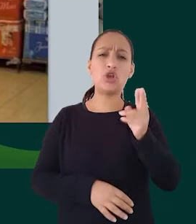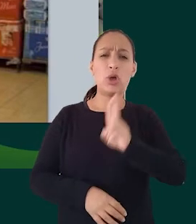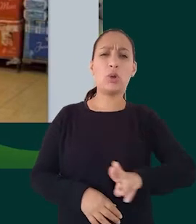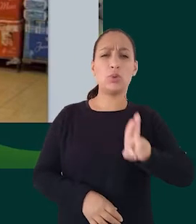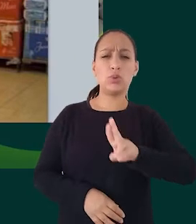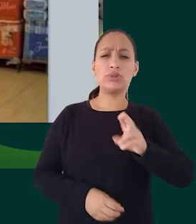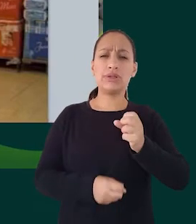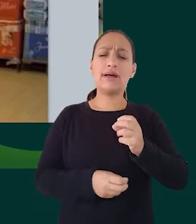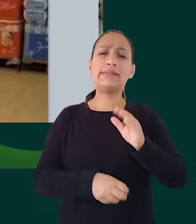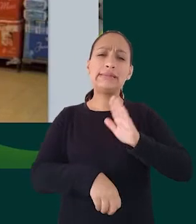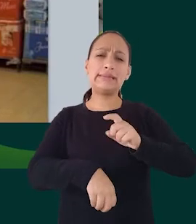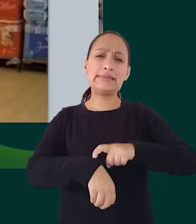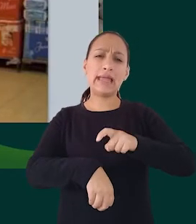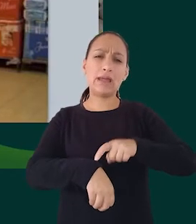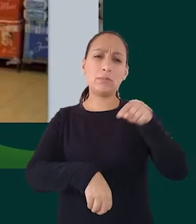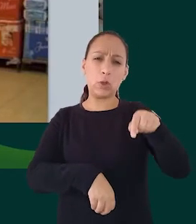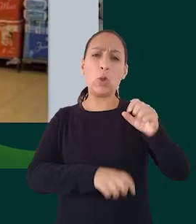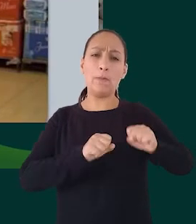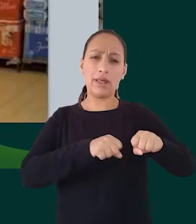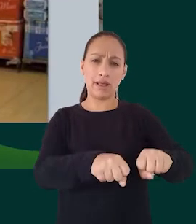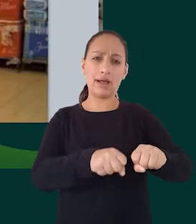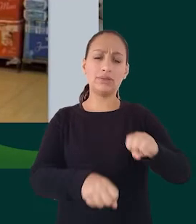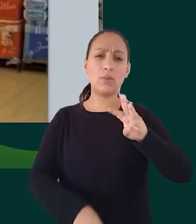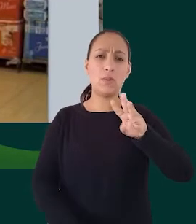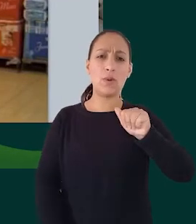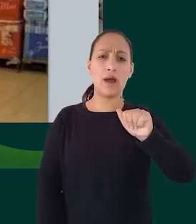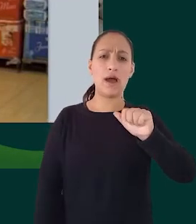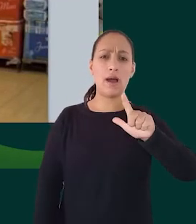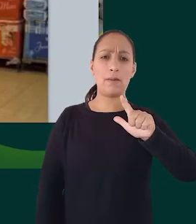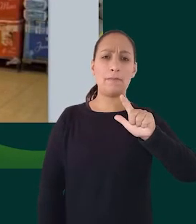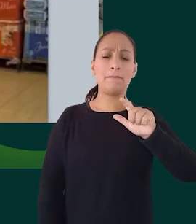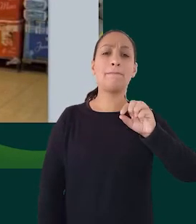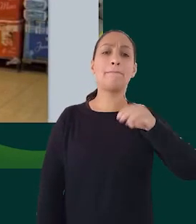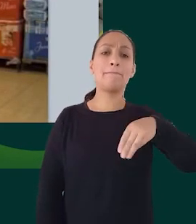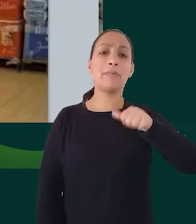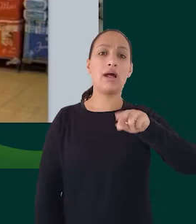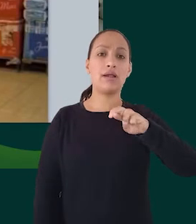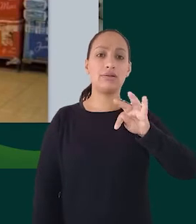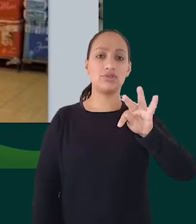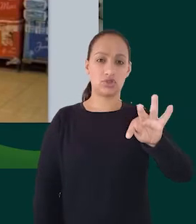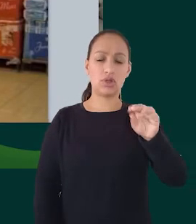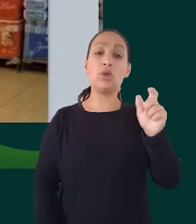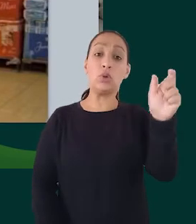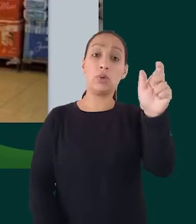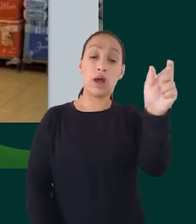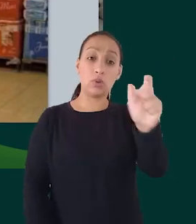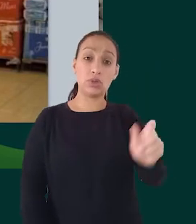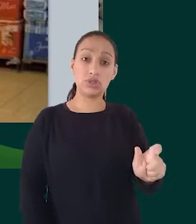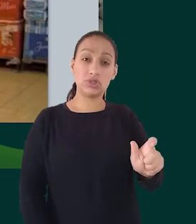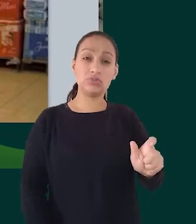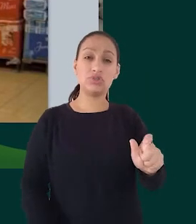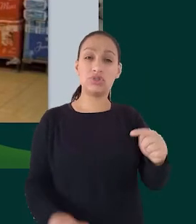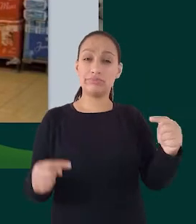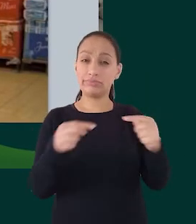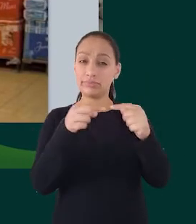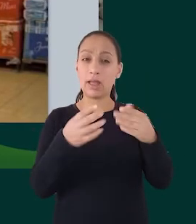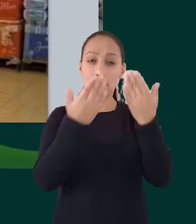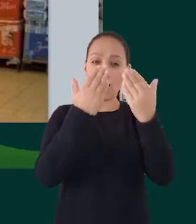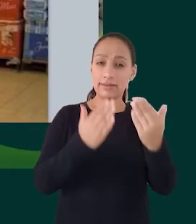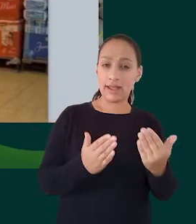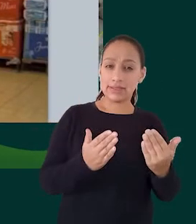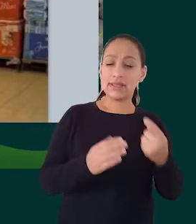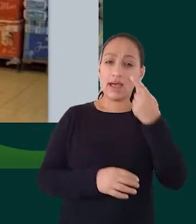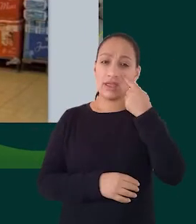de associação, algoritmos de market basket analysis para fazer essas correlações, descobrir